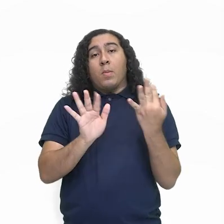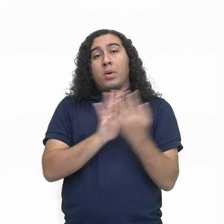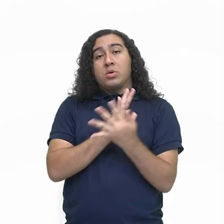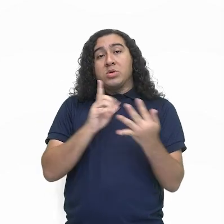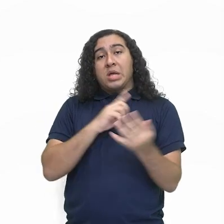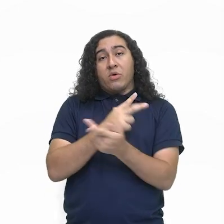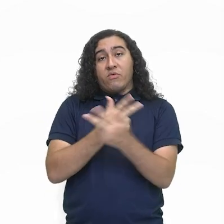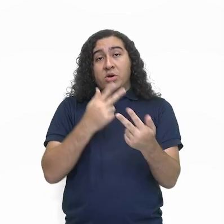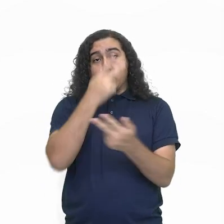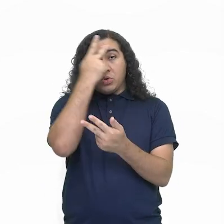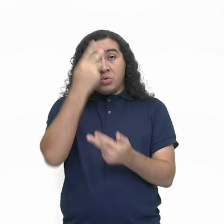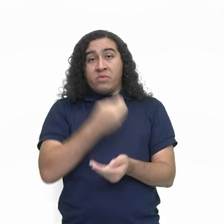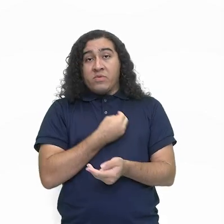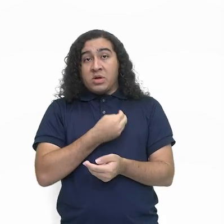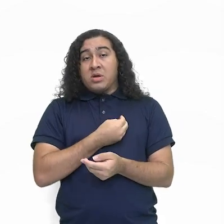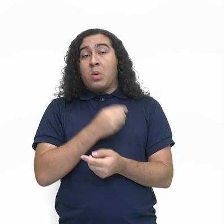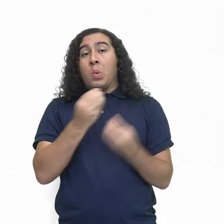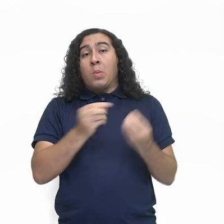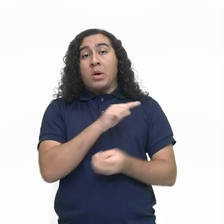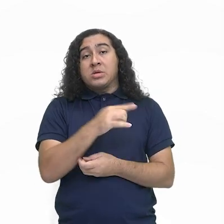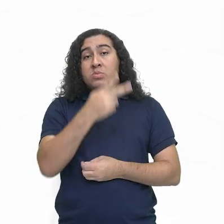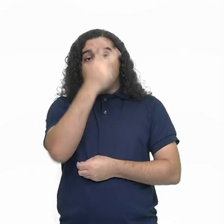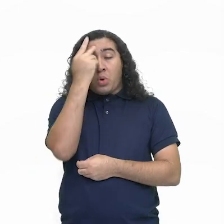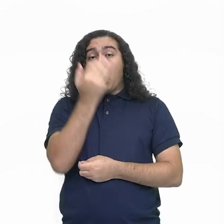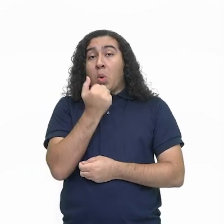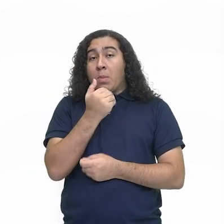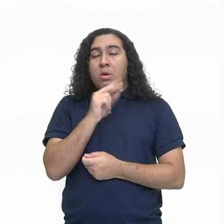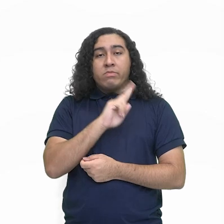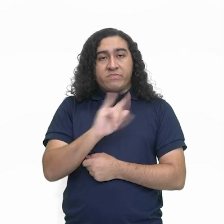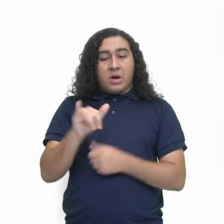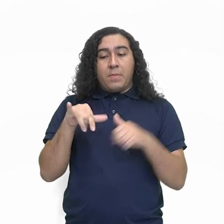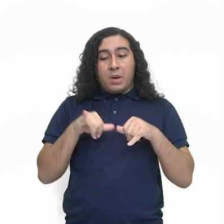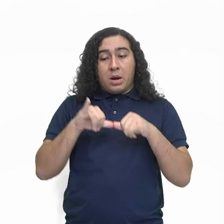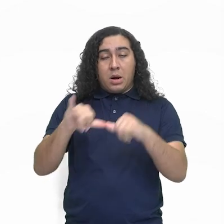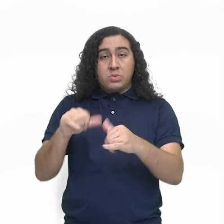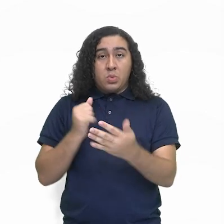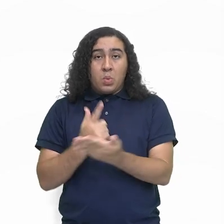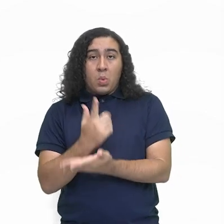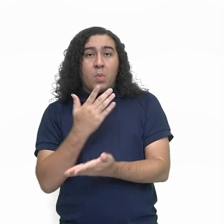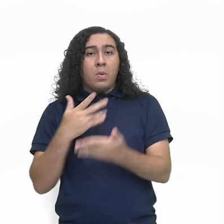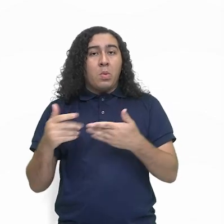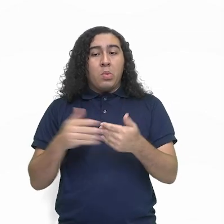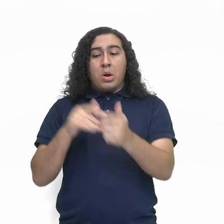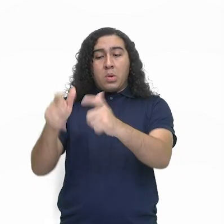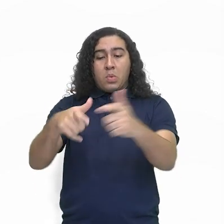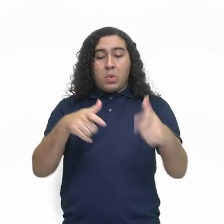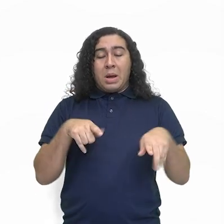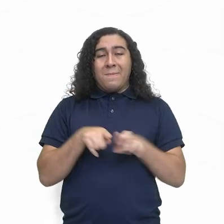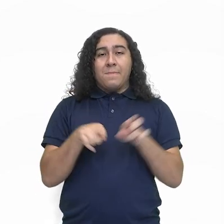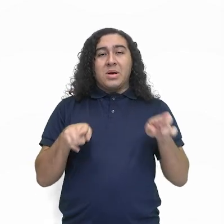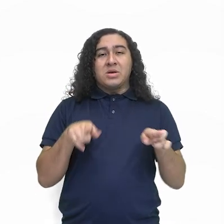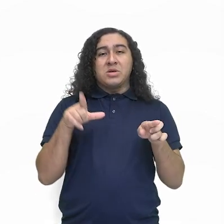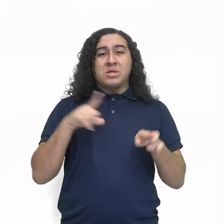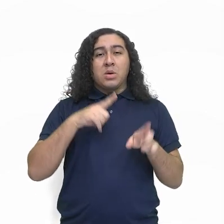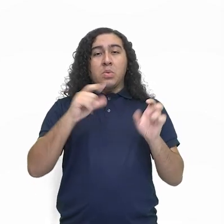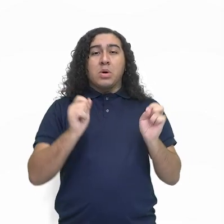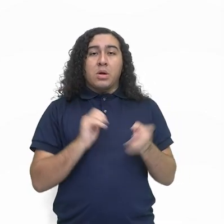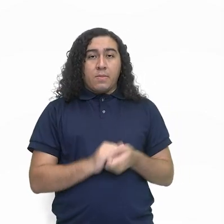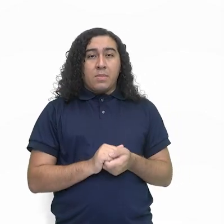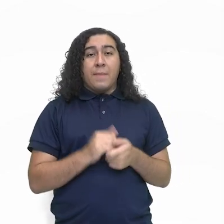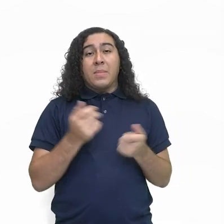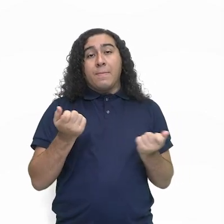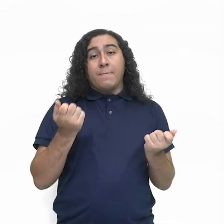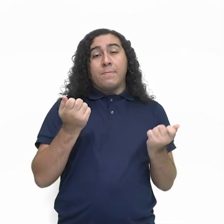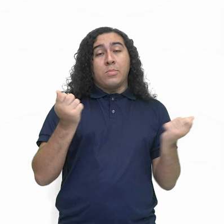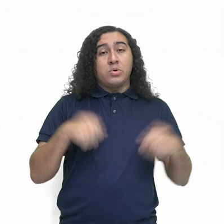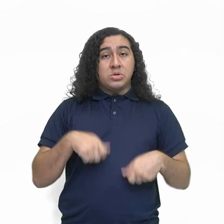pessoas consomem? Elas vão comprar no mercadinho, vão comprar no supermercado, vão comprar lá em qualquer lugar ali, mas para chegar naquela prateleira